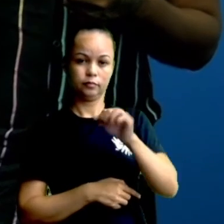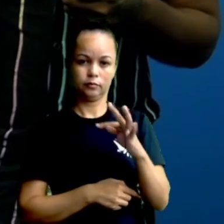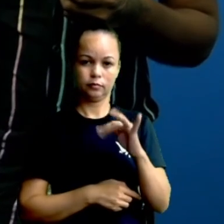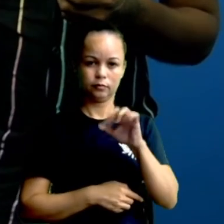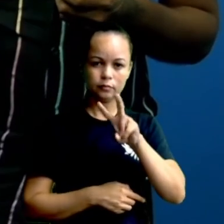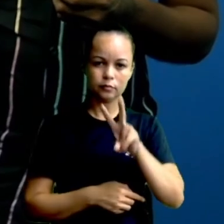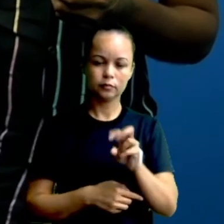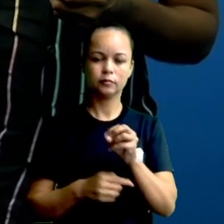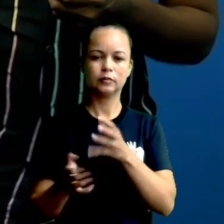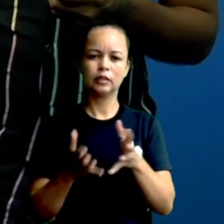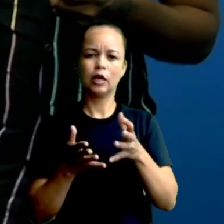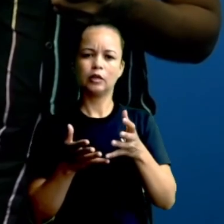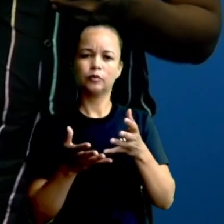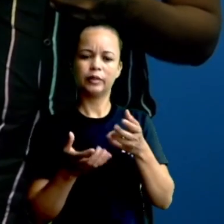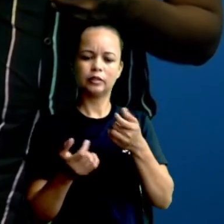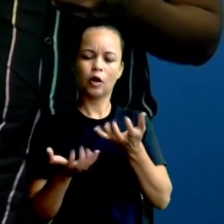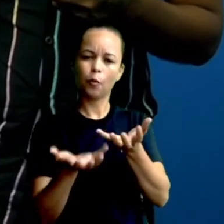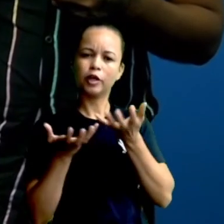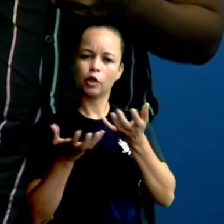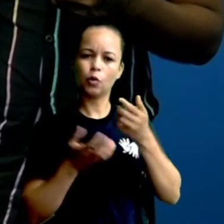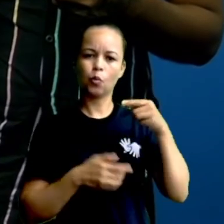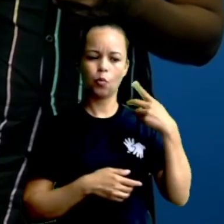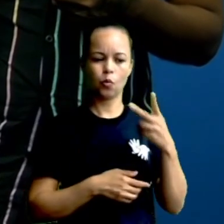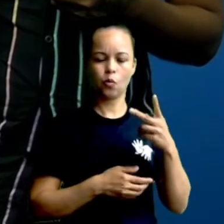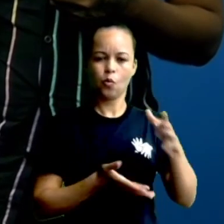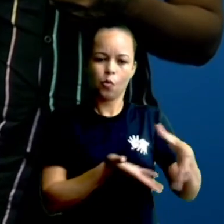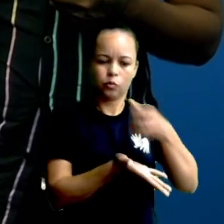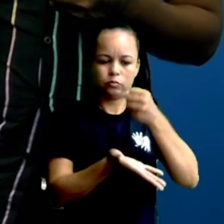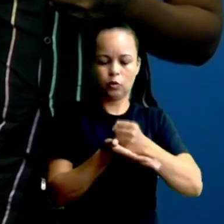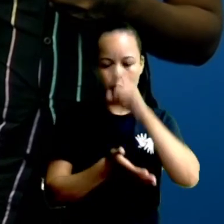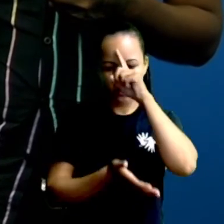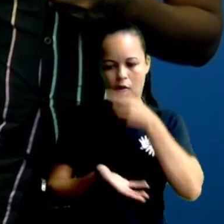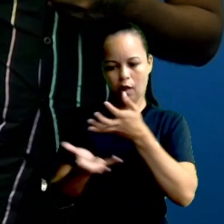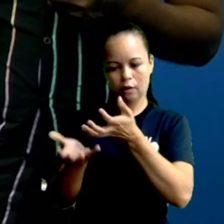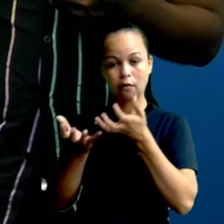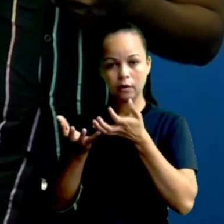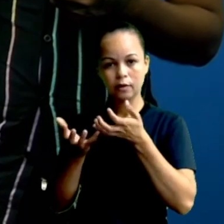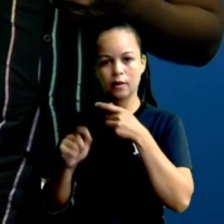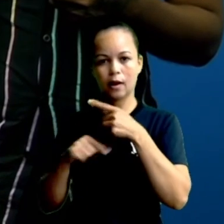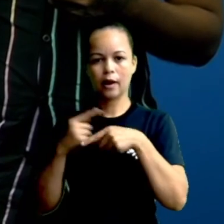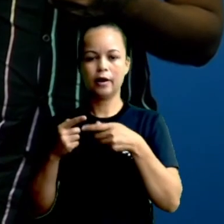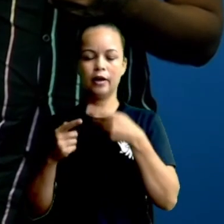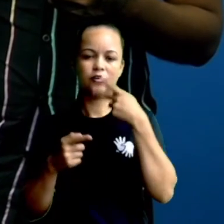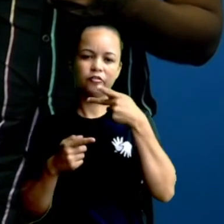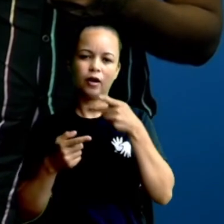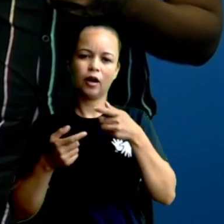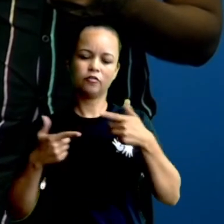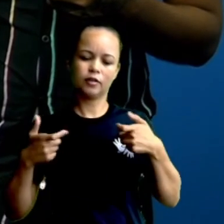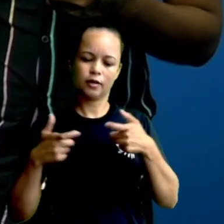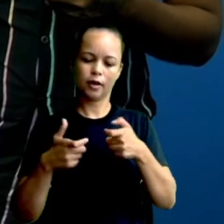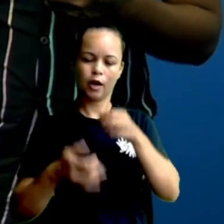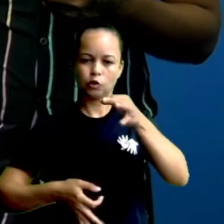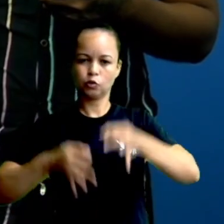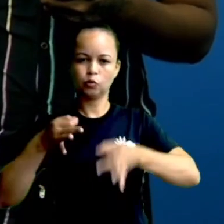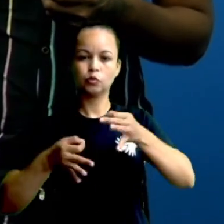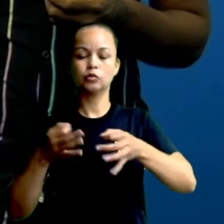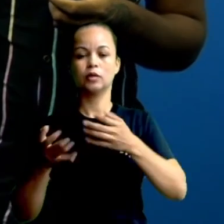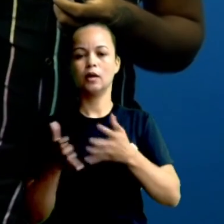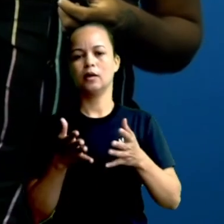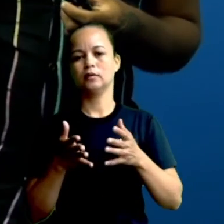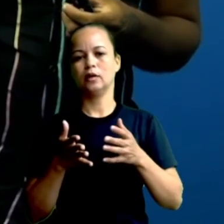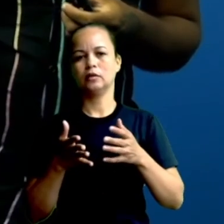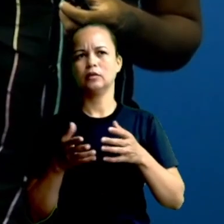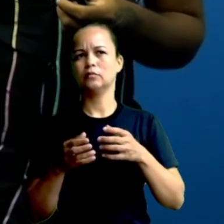submetesse àquilo que o colonizador queria, aí eles falavam dessa guerra justa porque eles tinham um argumento de que estava